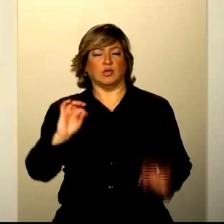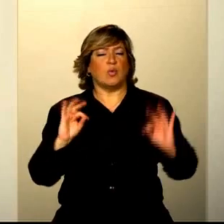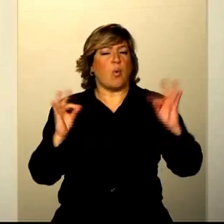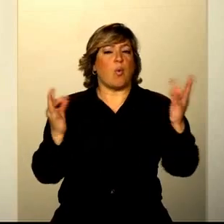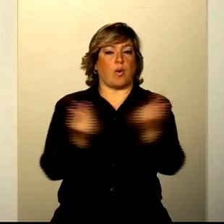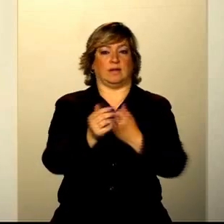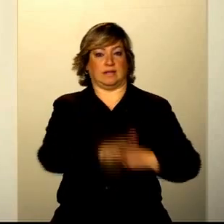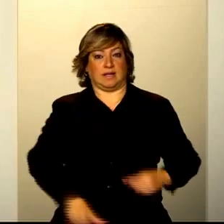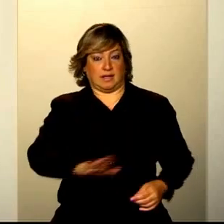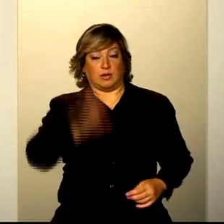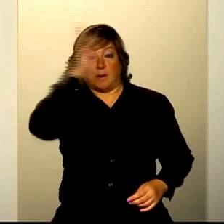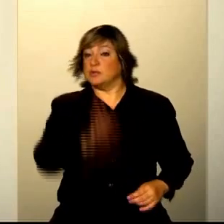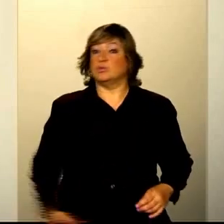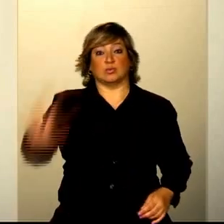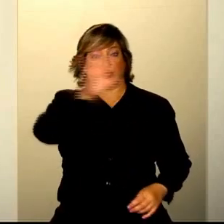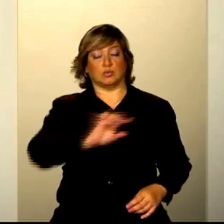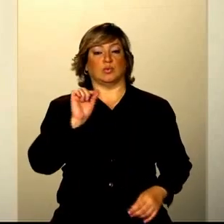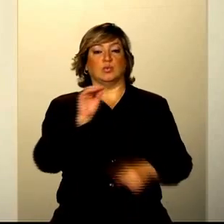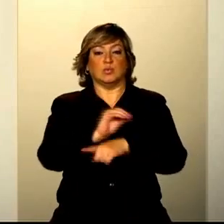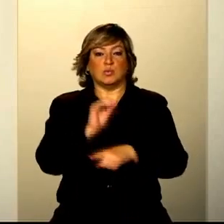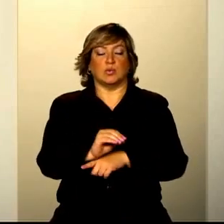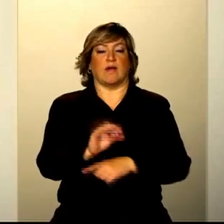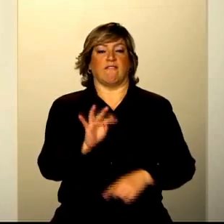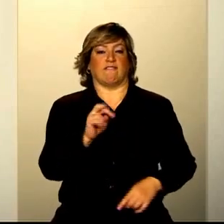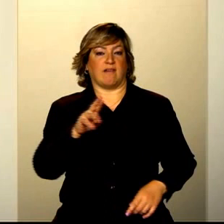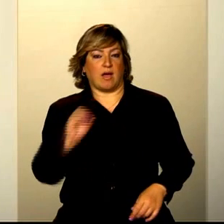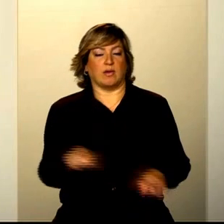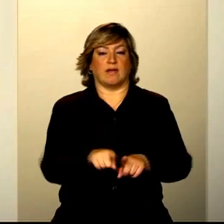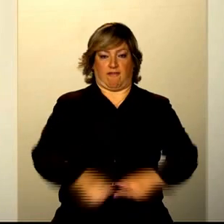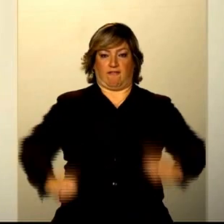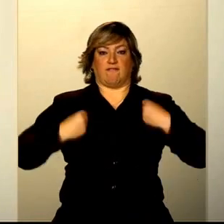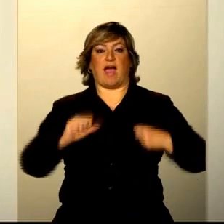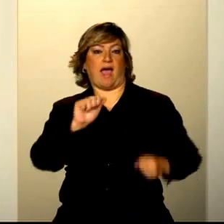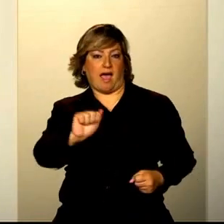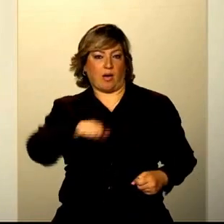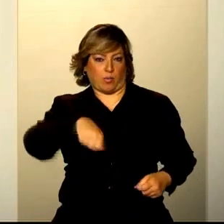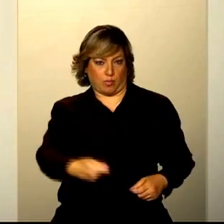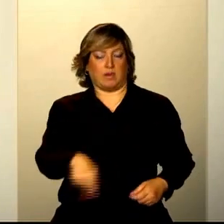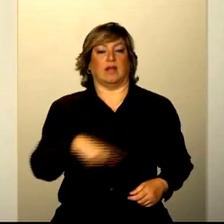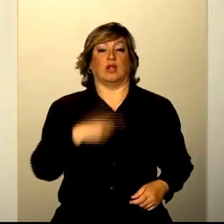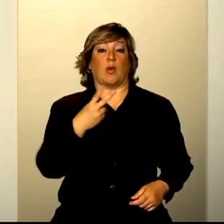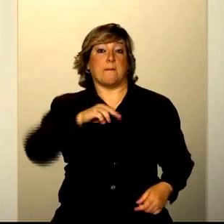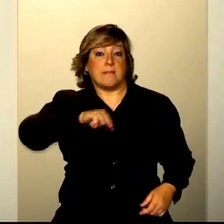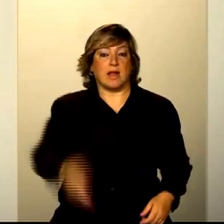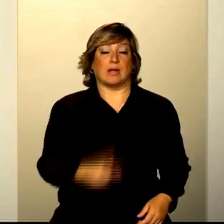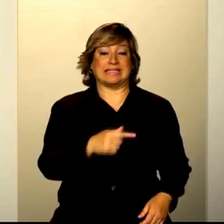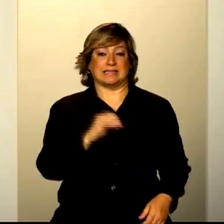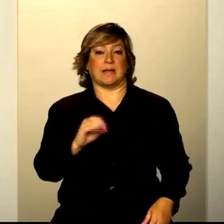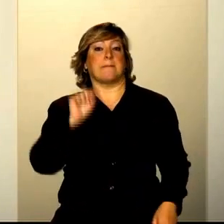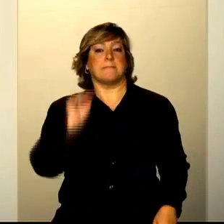para todas as crianças do Brasil os suplementos de ferro e de vitamina A 2. 700.000